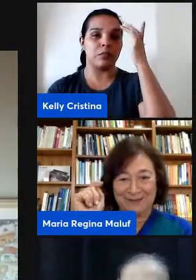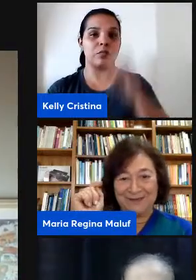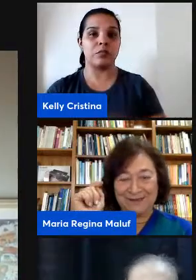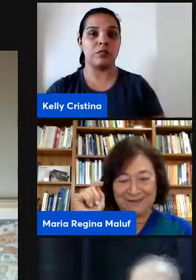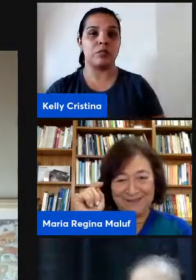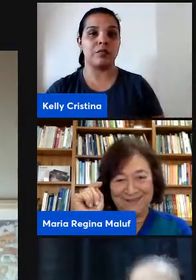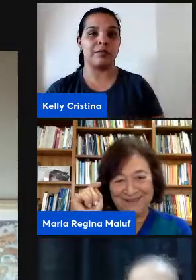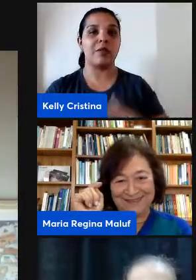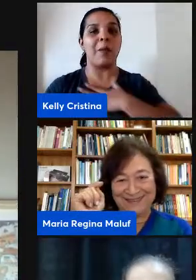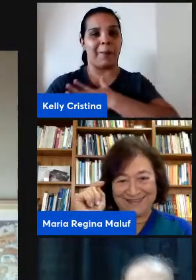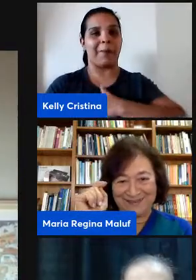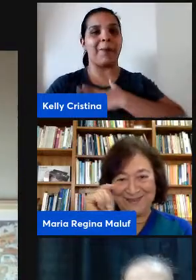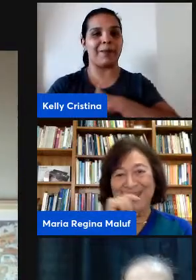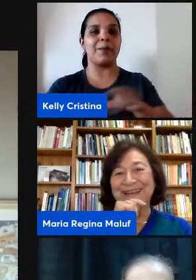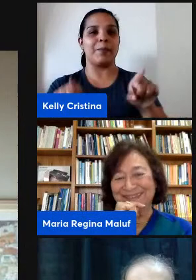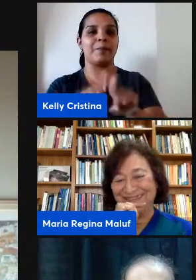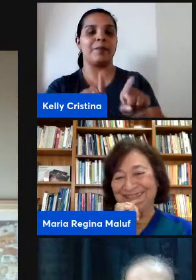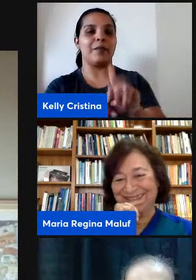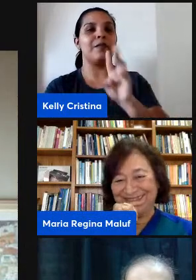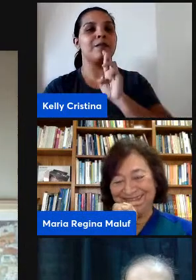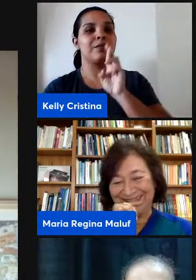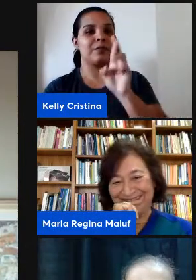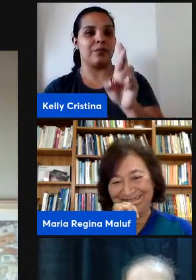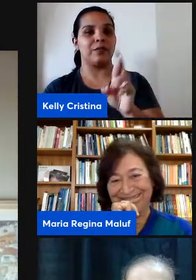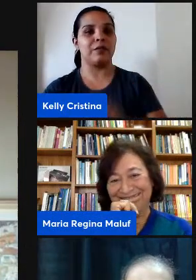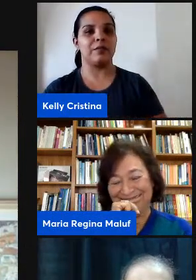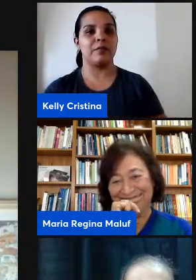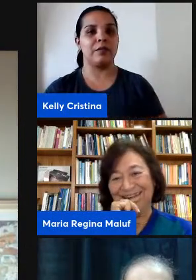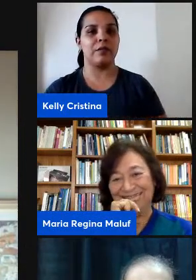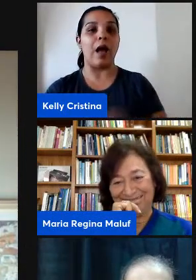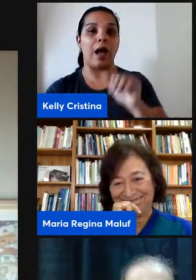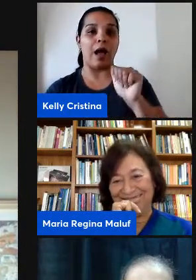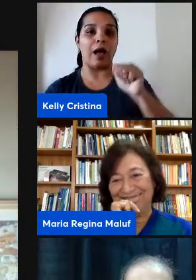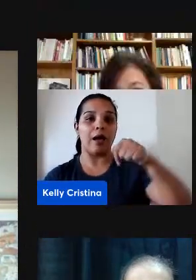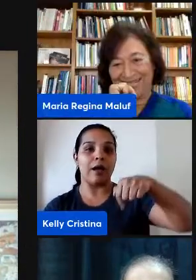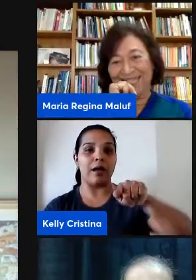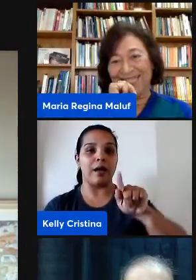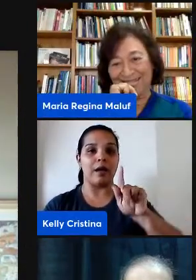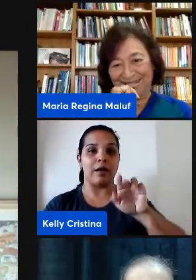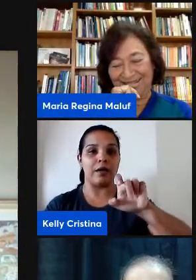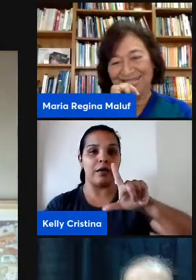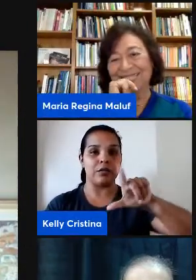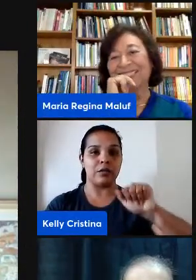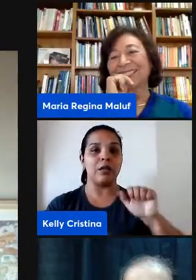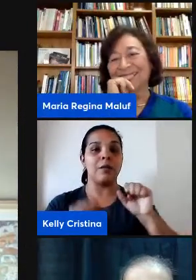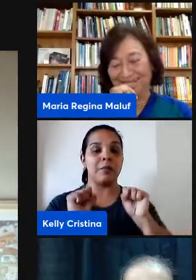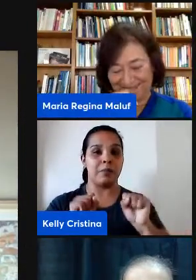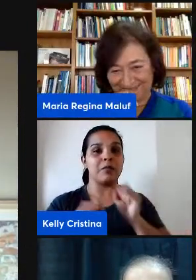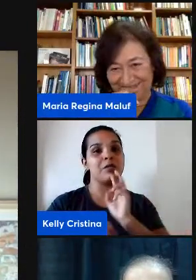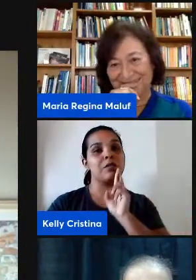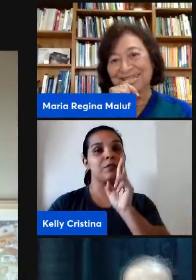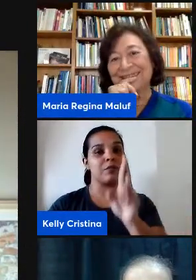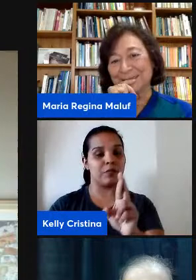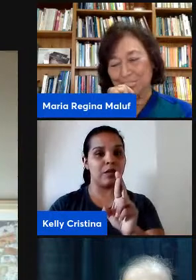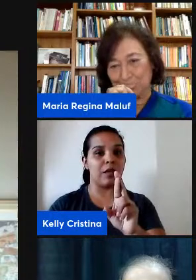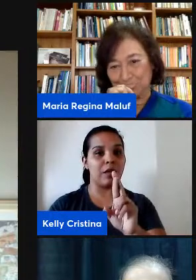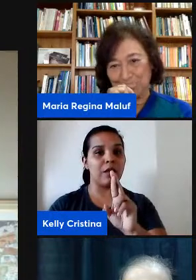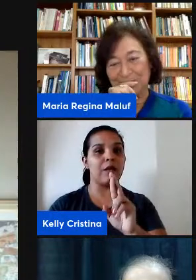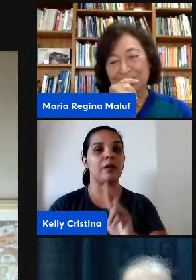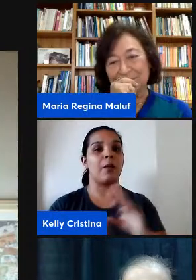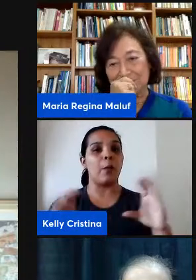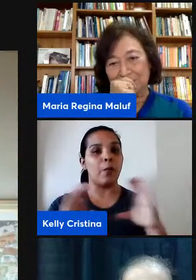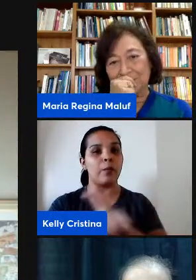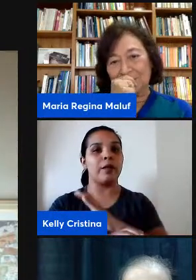responder. Tá bem. Eu acho que a Ângela pode aproveitar para fechar, né, a sua fala, essas perguntas